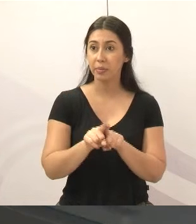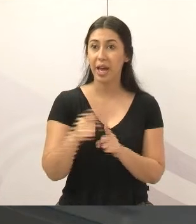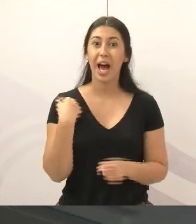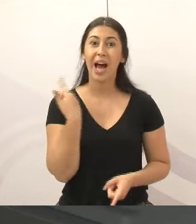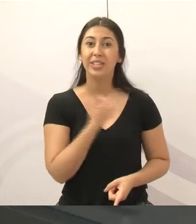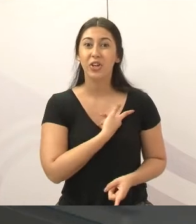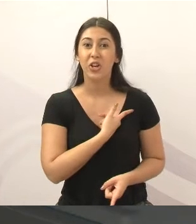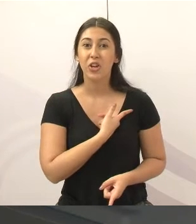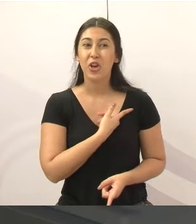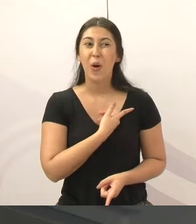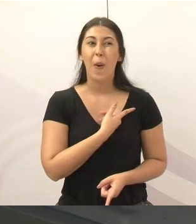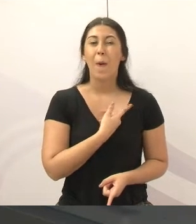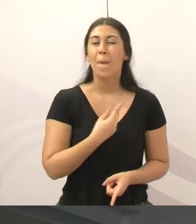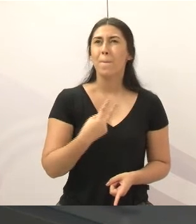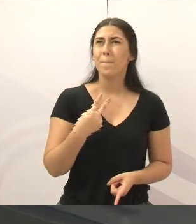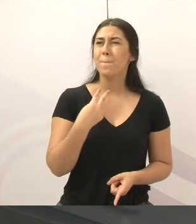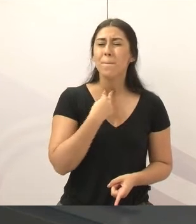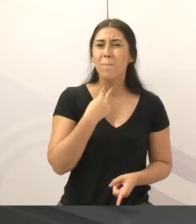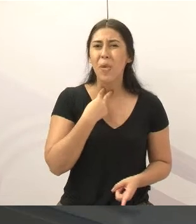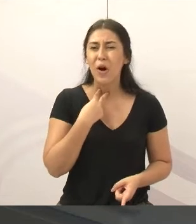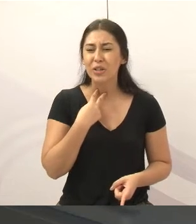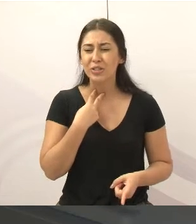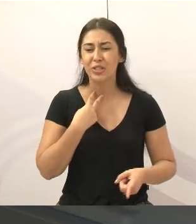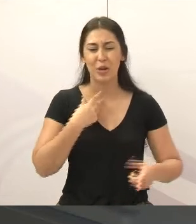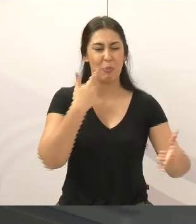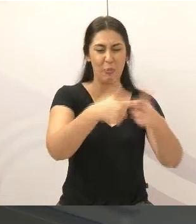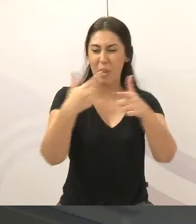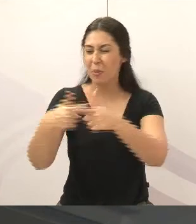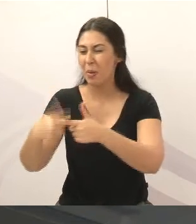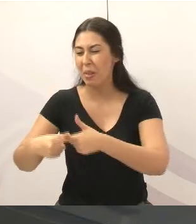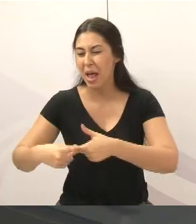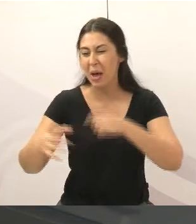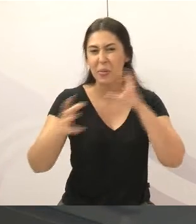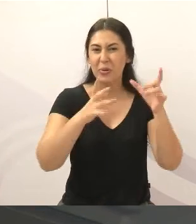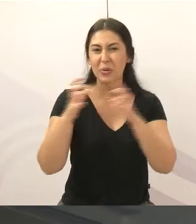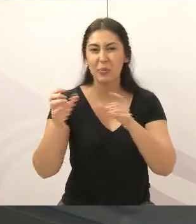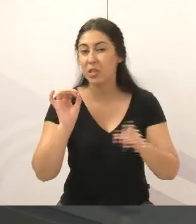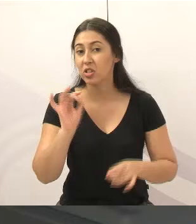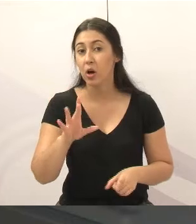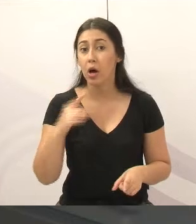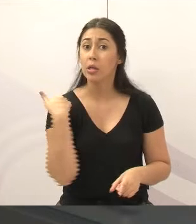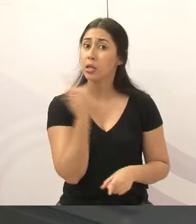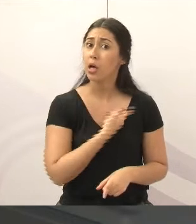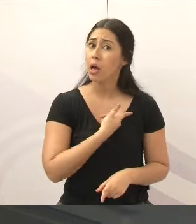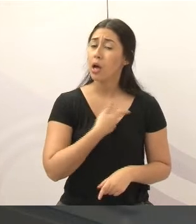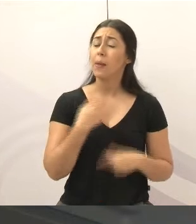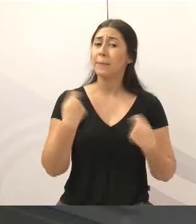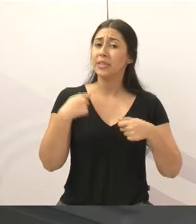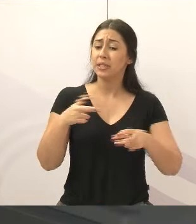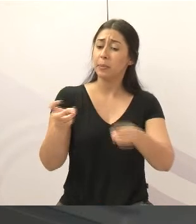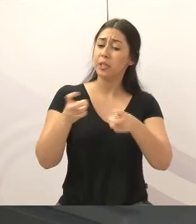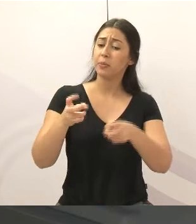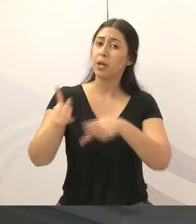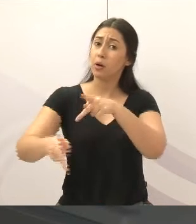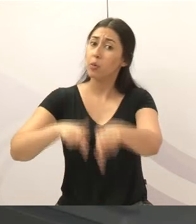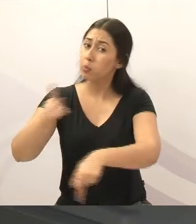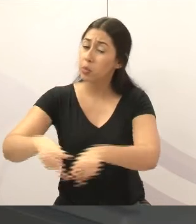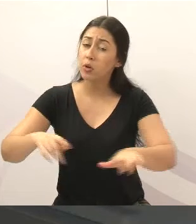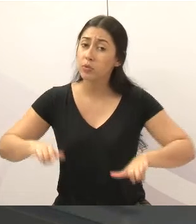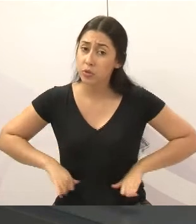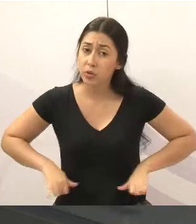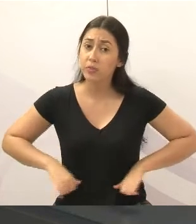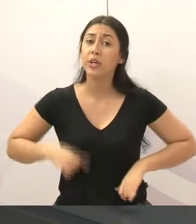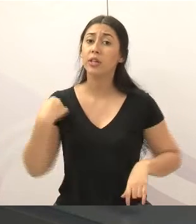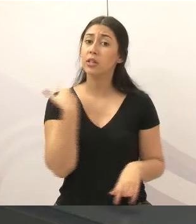politizar a situação, e sim ver a questão da população que está sofrendo. né? Isso é uma forma responsável,